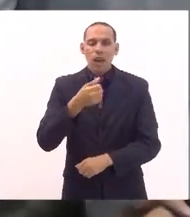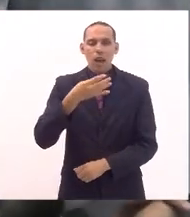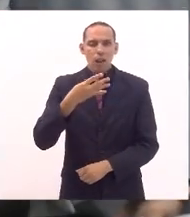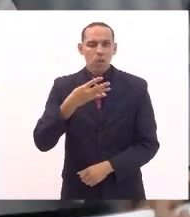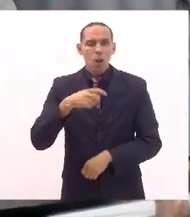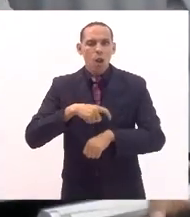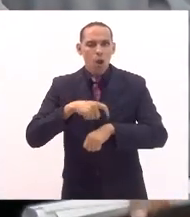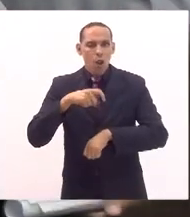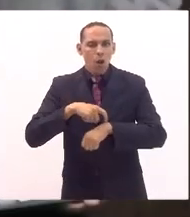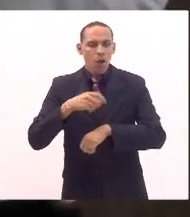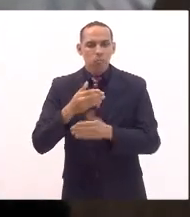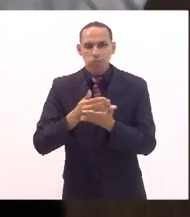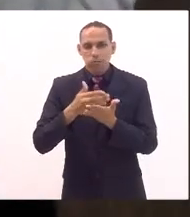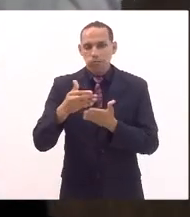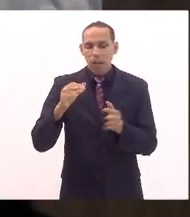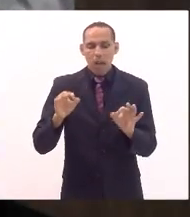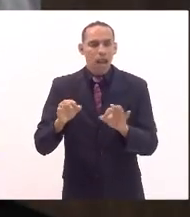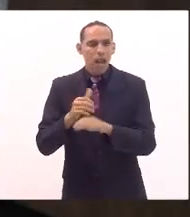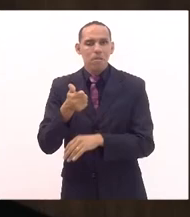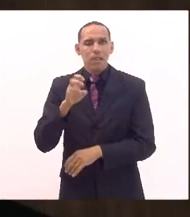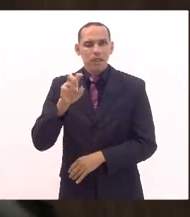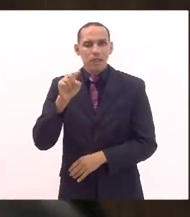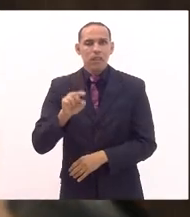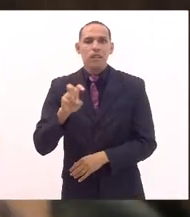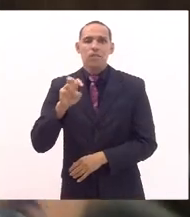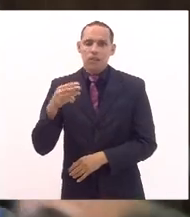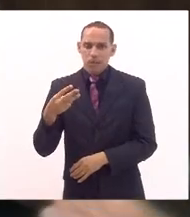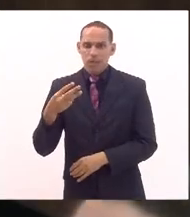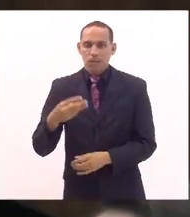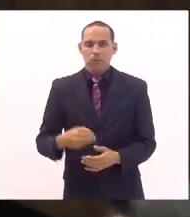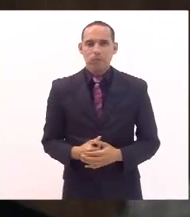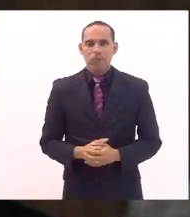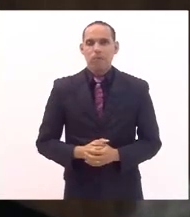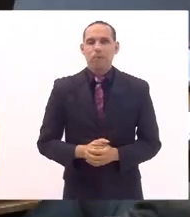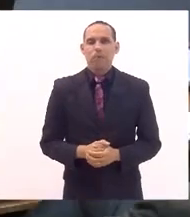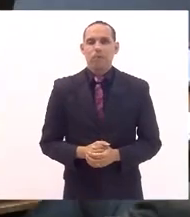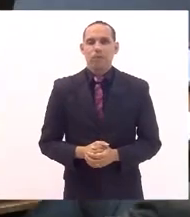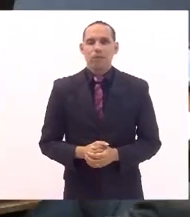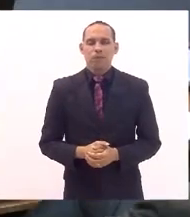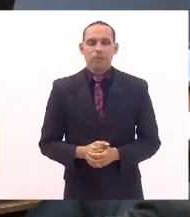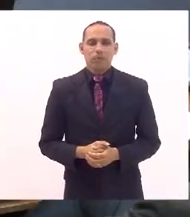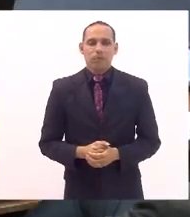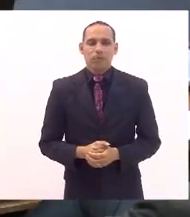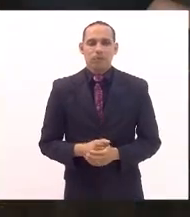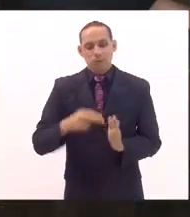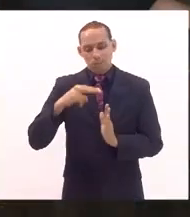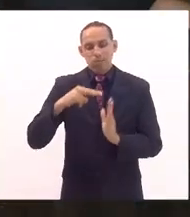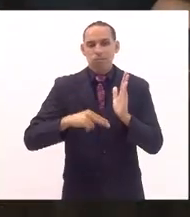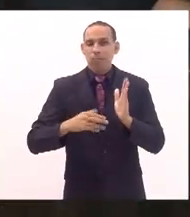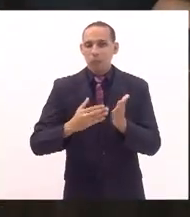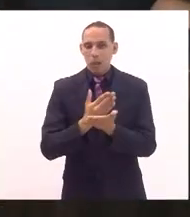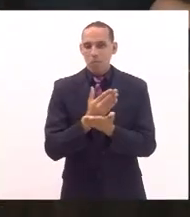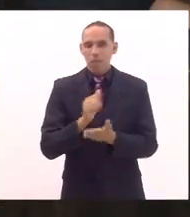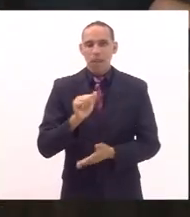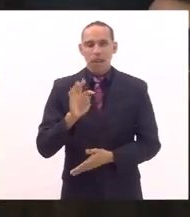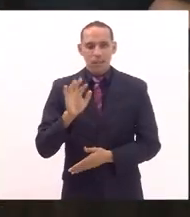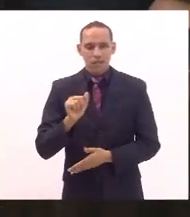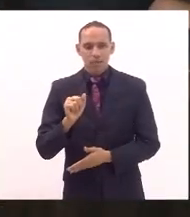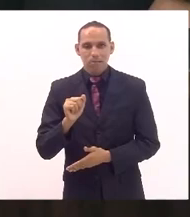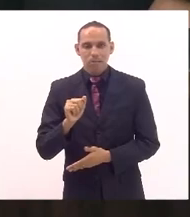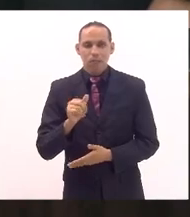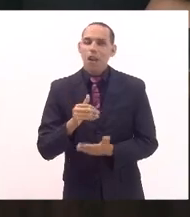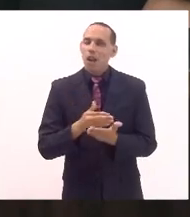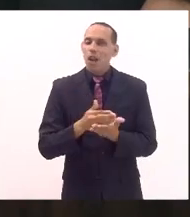às 14horas encerrou-se às 15 horas 53 minutos a lida e aprovada a ata